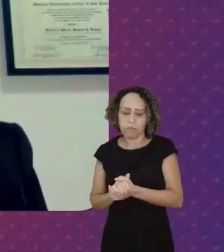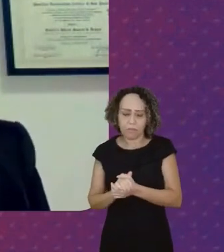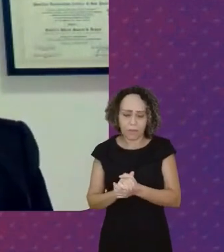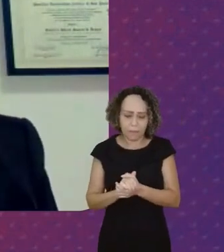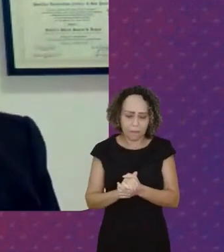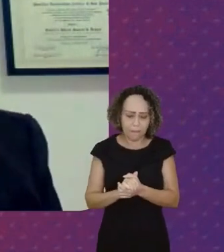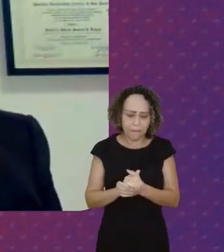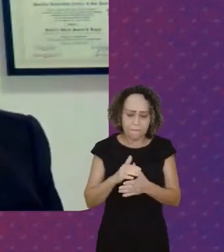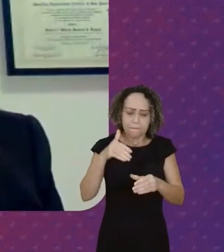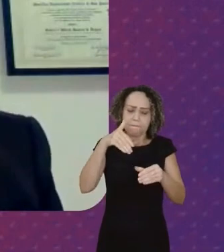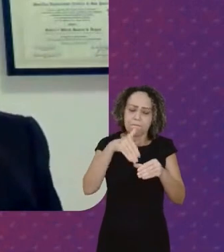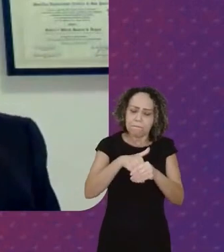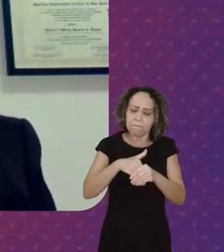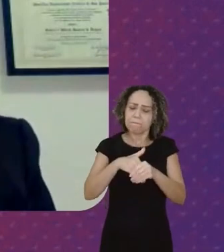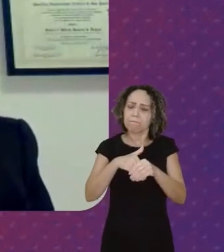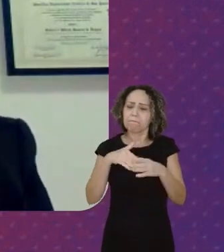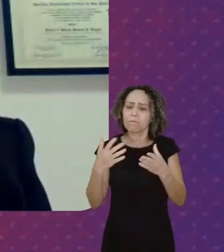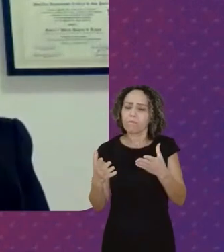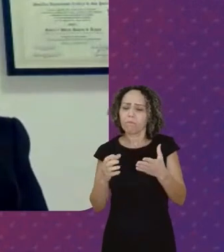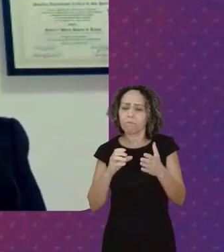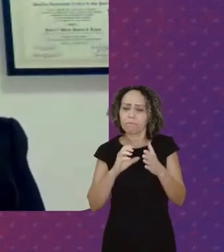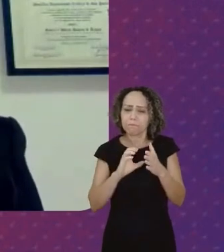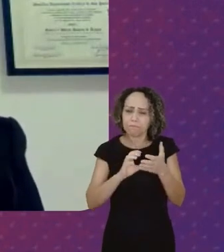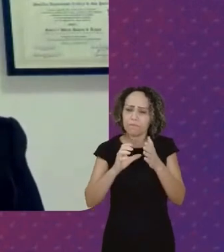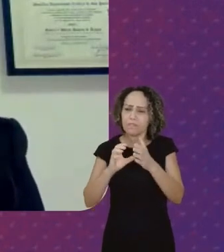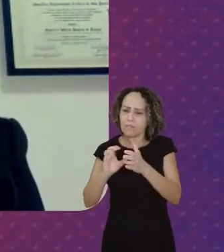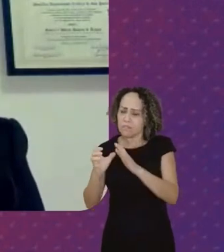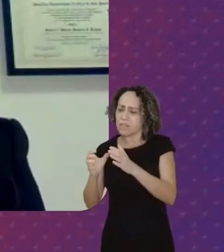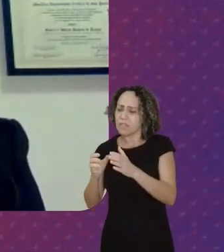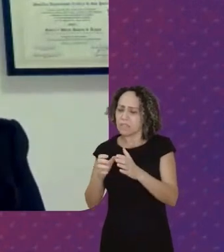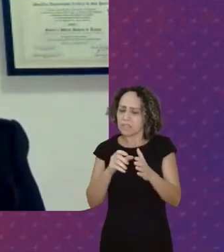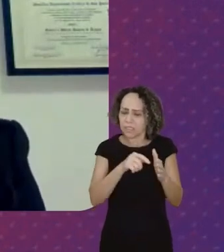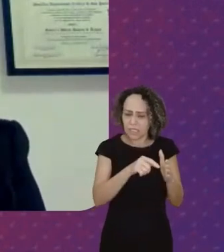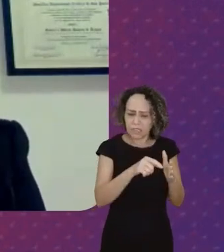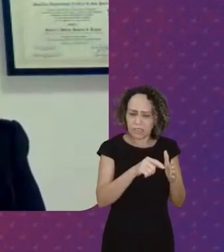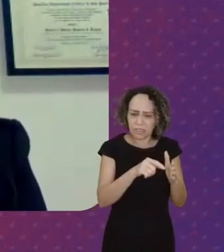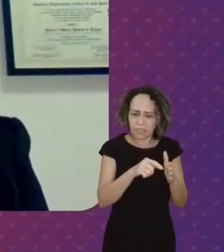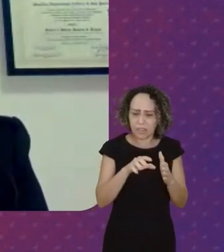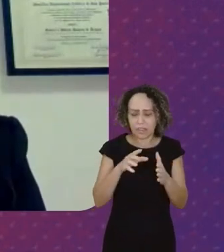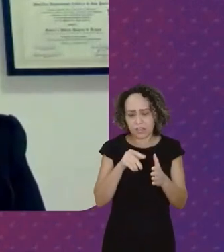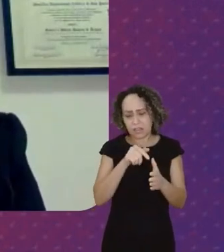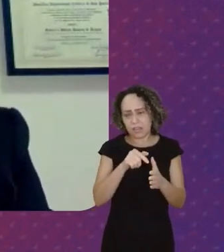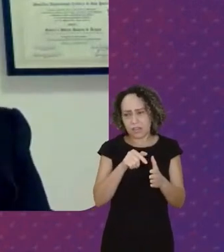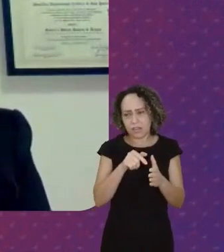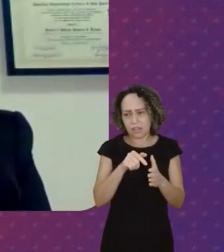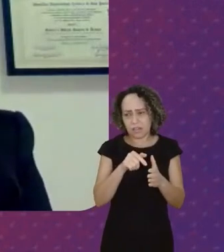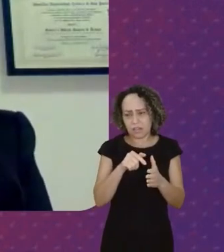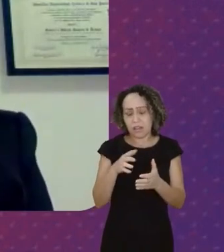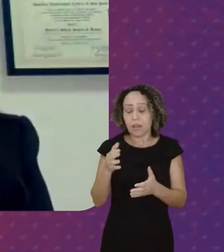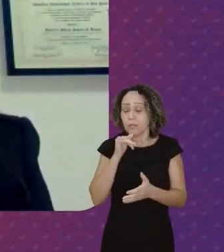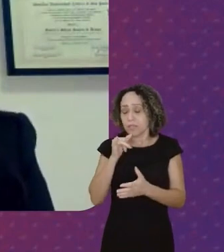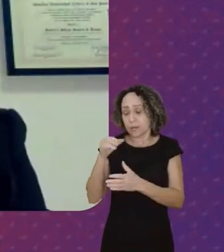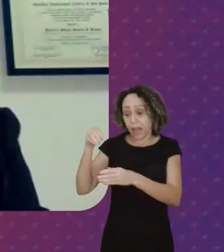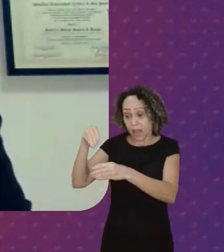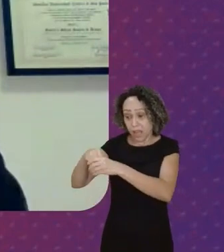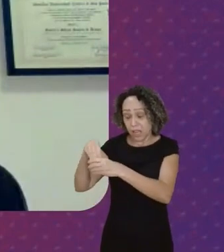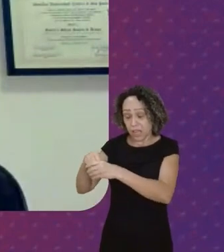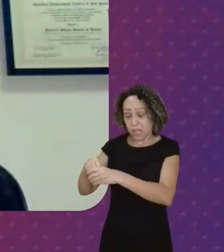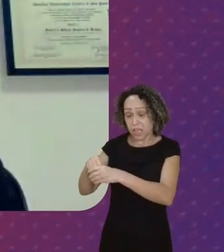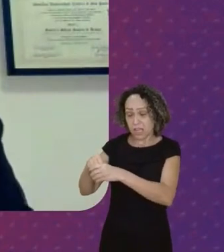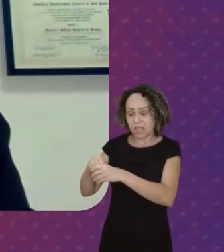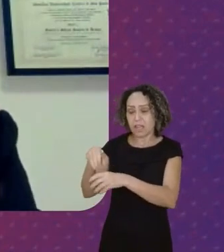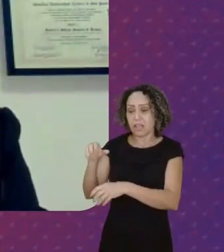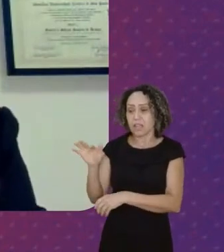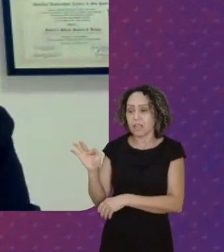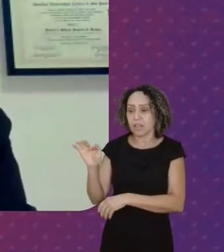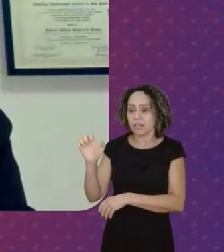partidárias, elas exigem que os partidos permaneçam unidos pelo menos por 4 anos. o que significa, então, que também agirão em